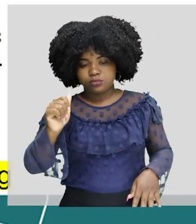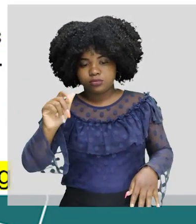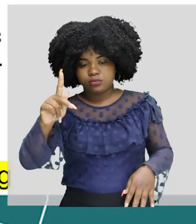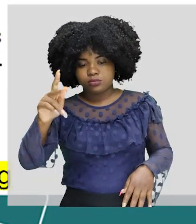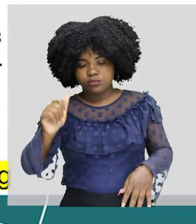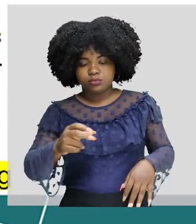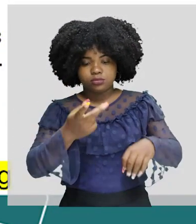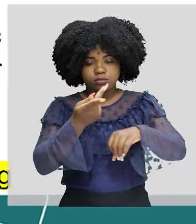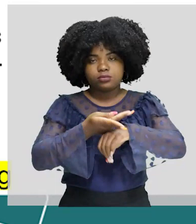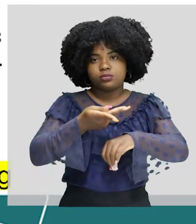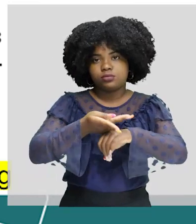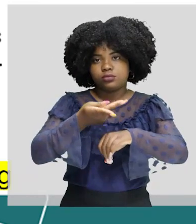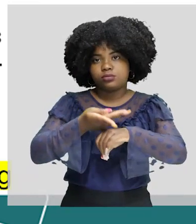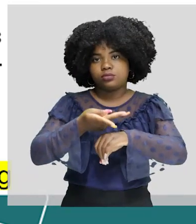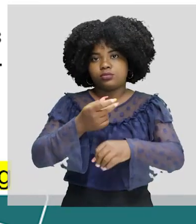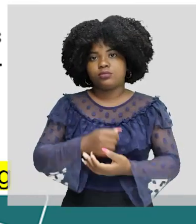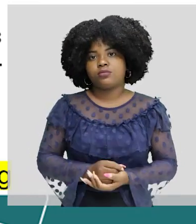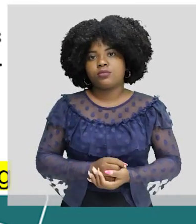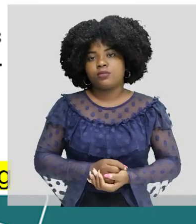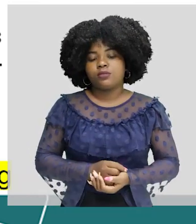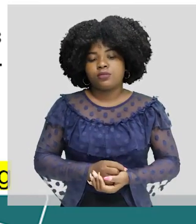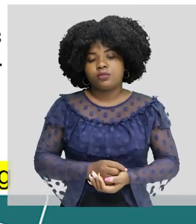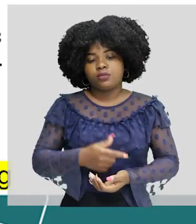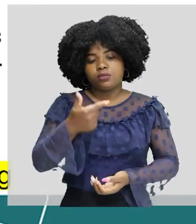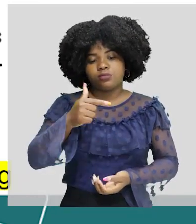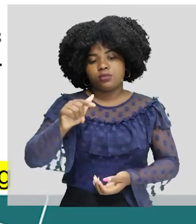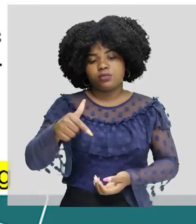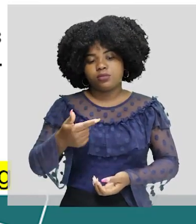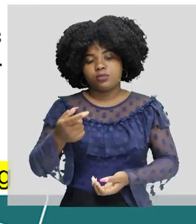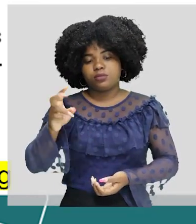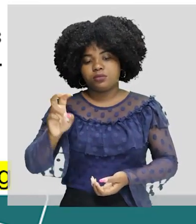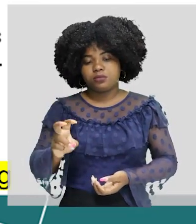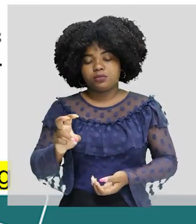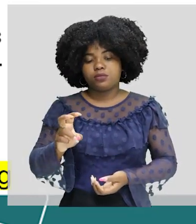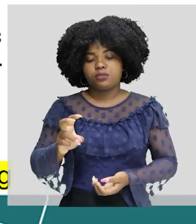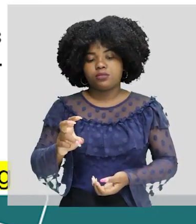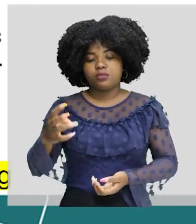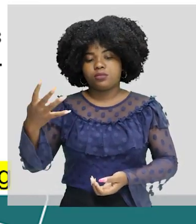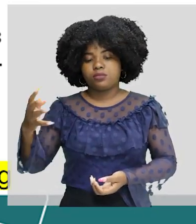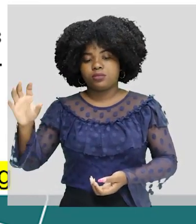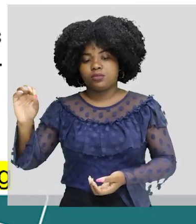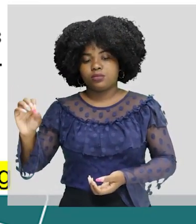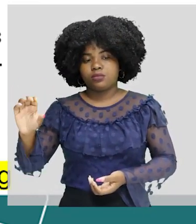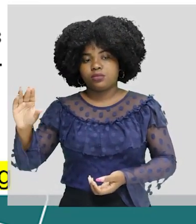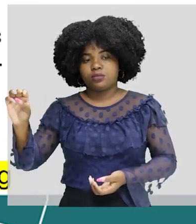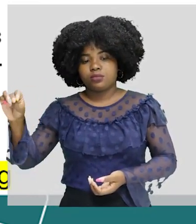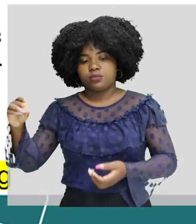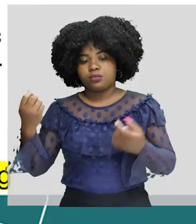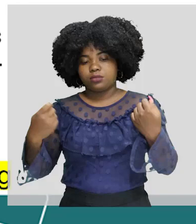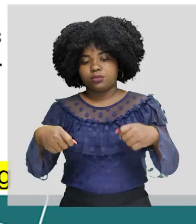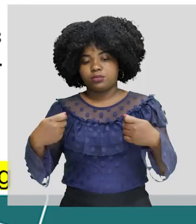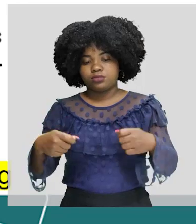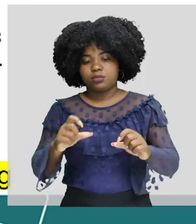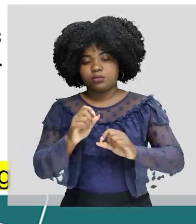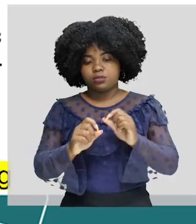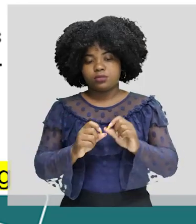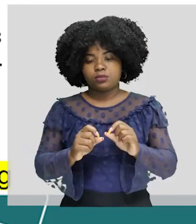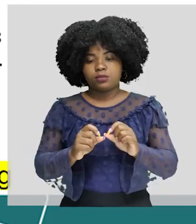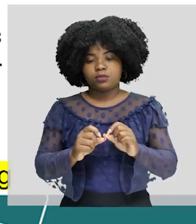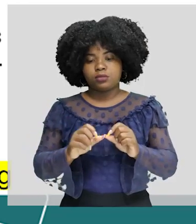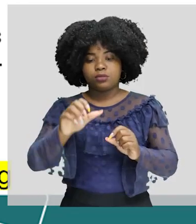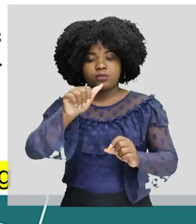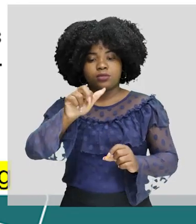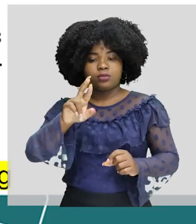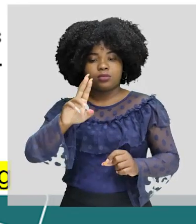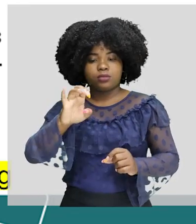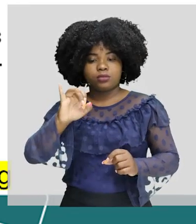prata. Essa chapa ela é 2,5 por 4 centímetros. Precisamos determinar a área dessa chapa.